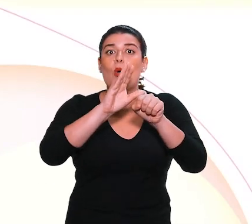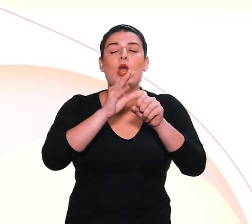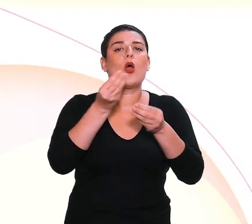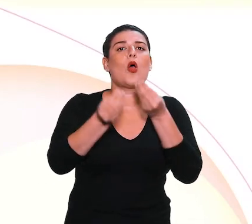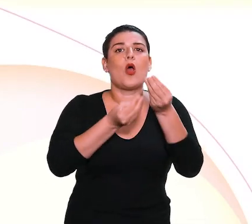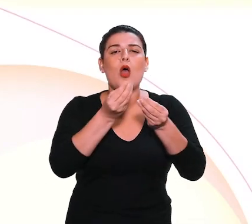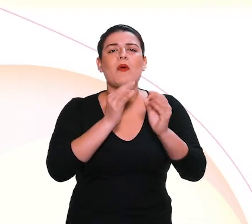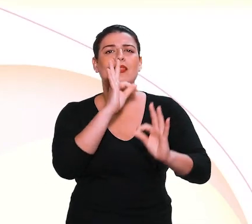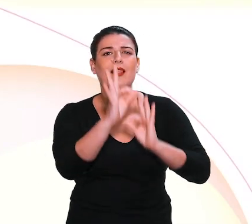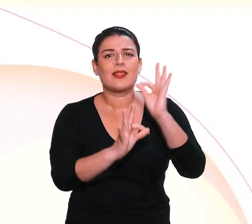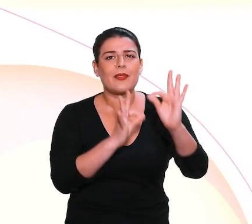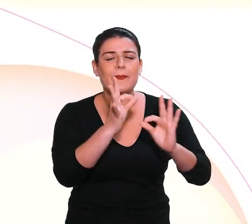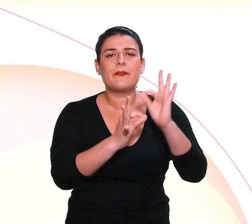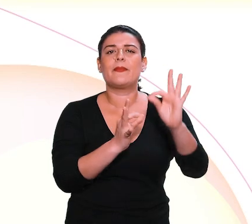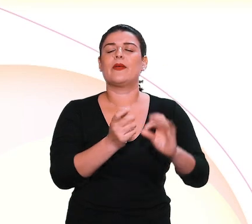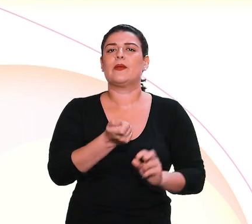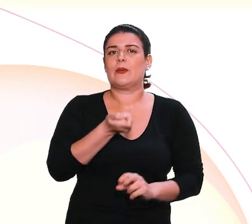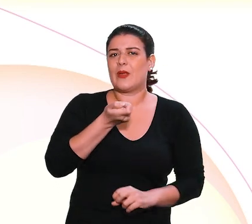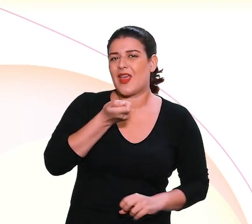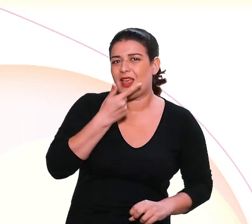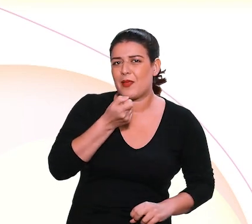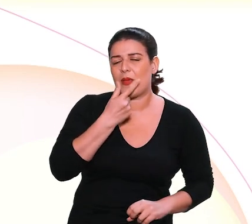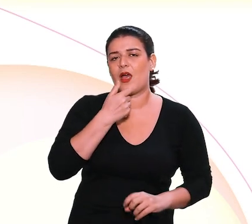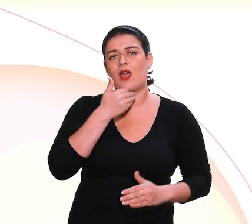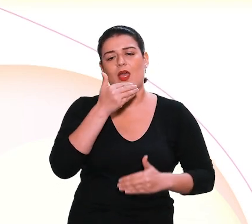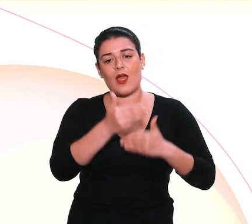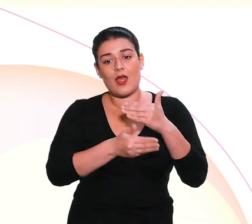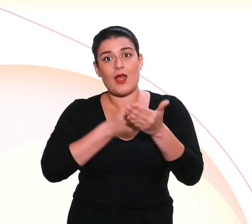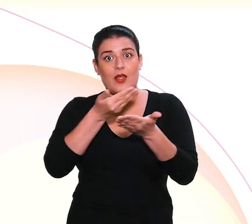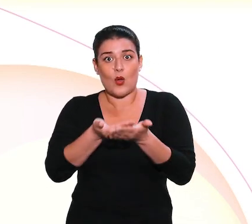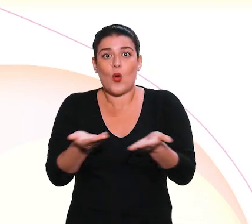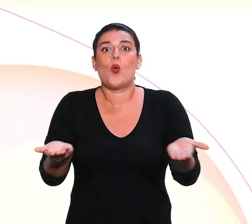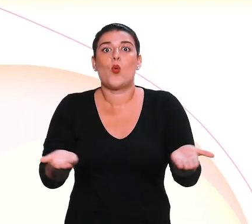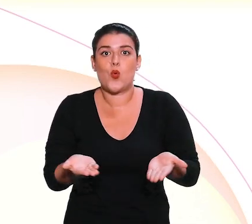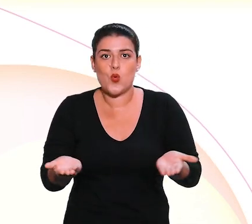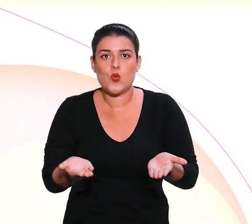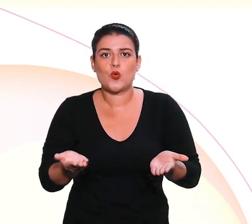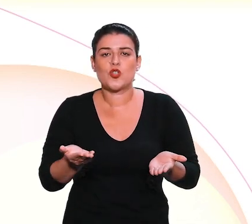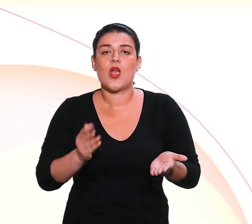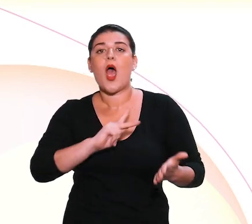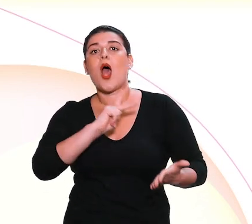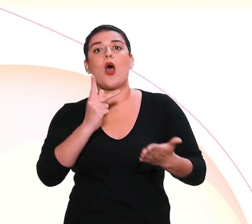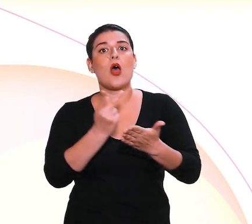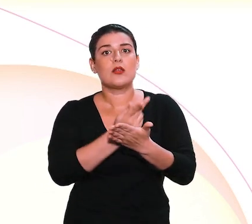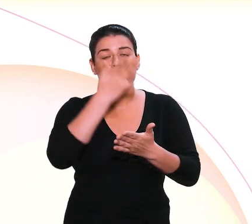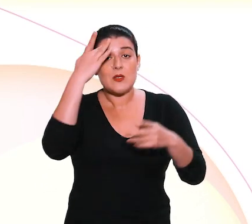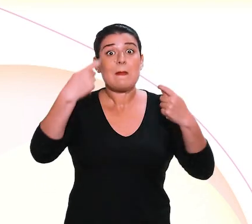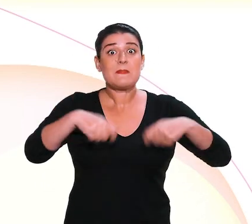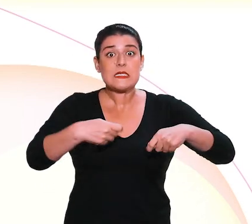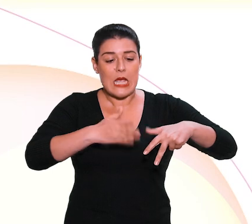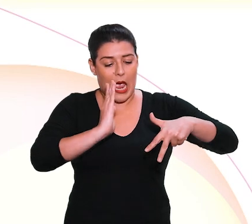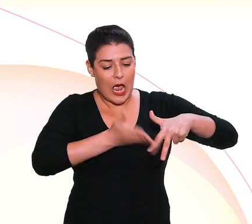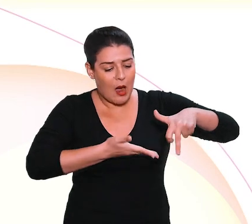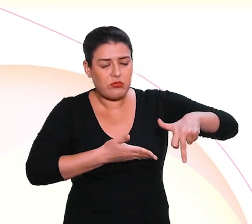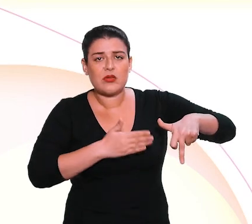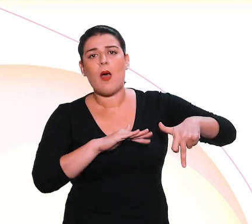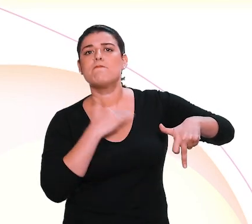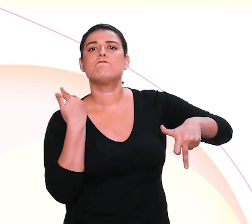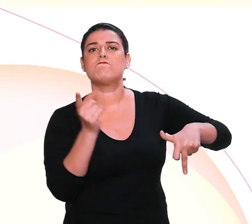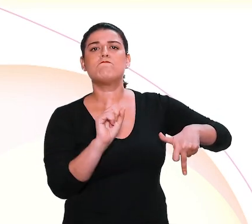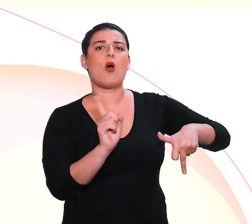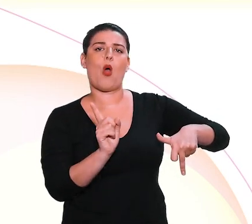recursos terapêuticos, hoje em dia as pessoas que sofrem uma amputação, elas não morrem mais por causa da